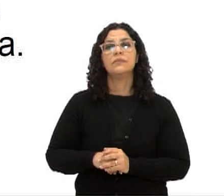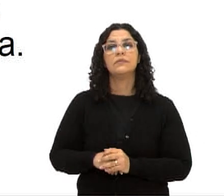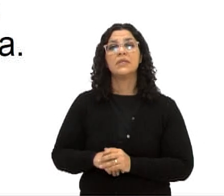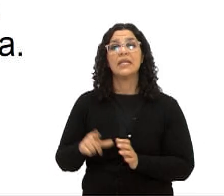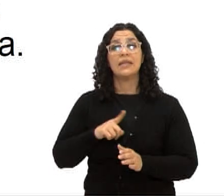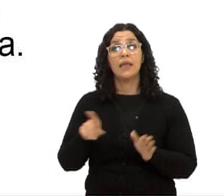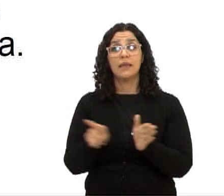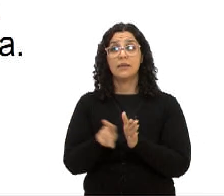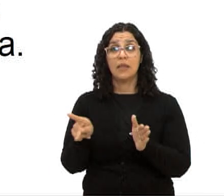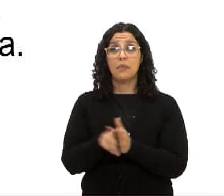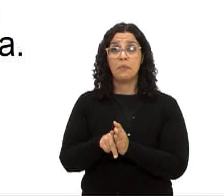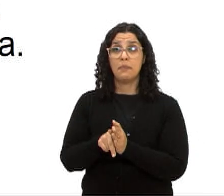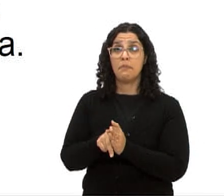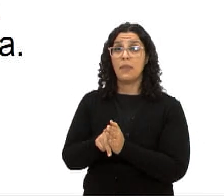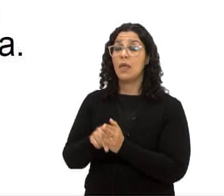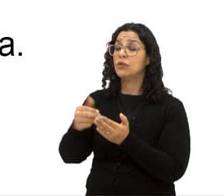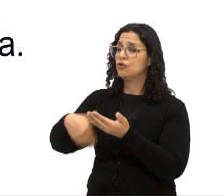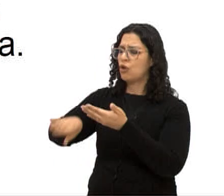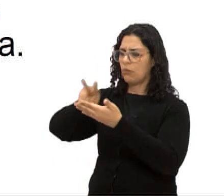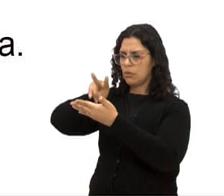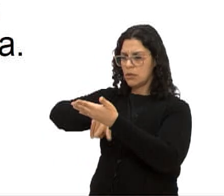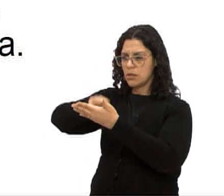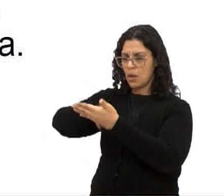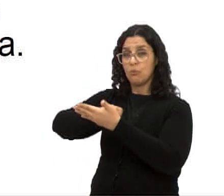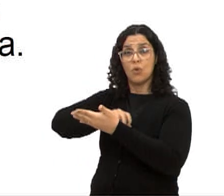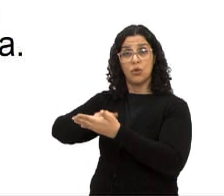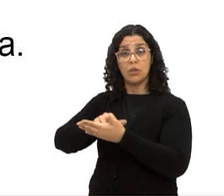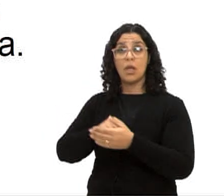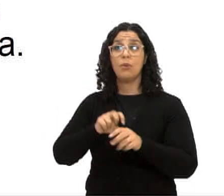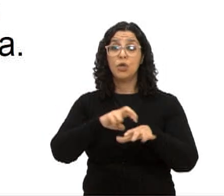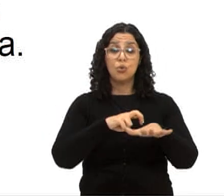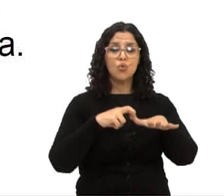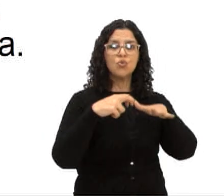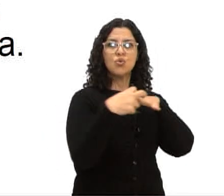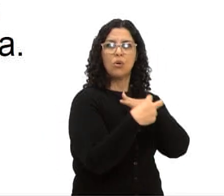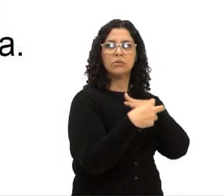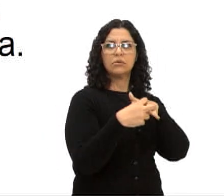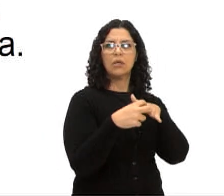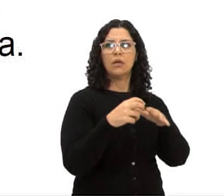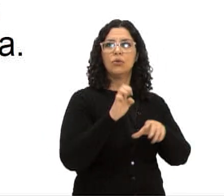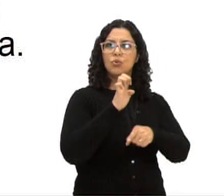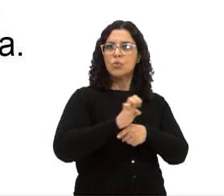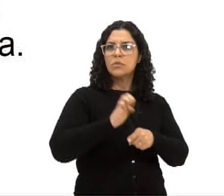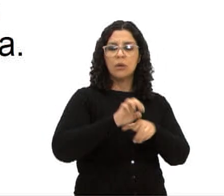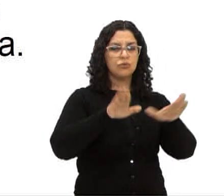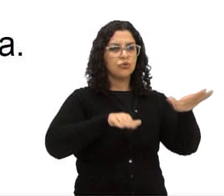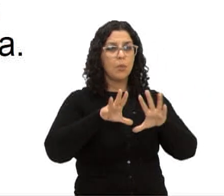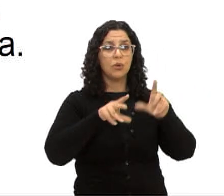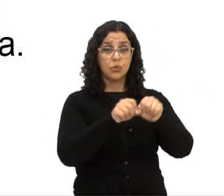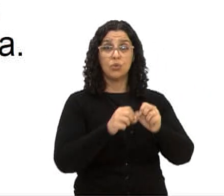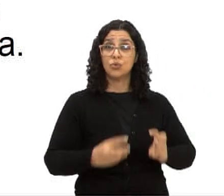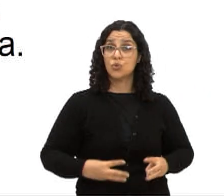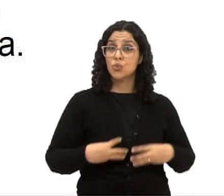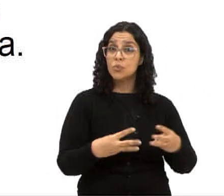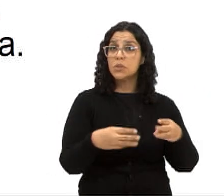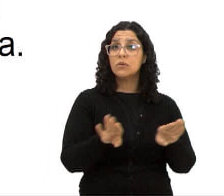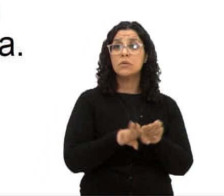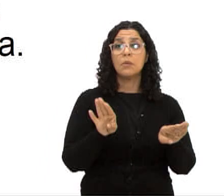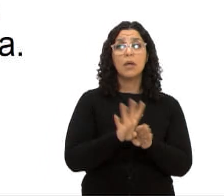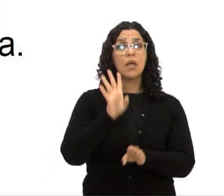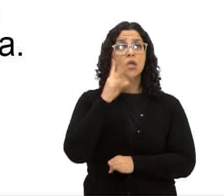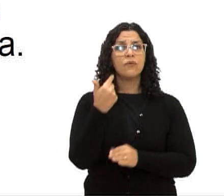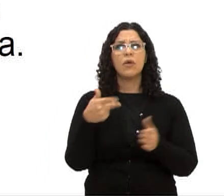recebeu as exigências de Portugal e convocou o Conselho de Estado. Ela e os ministros decidem